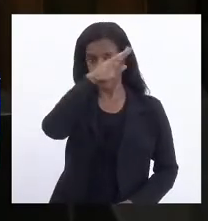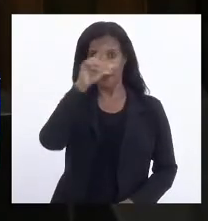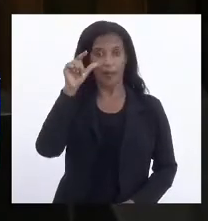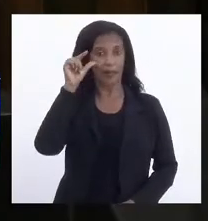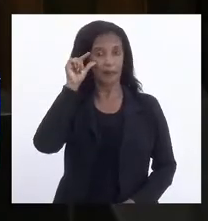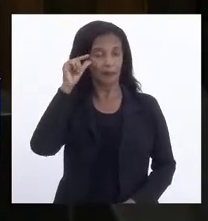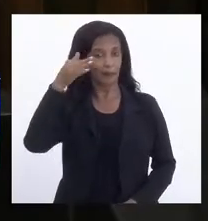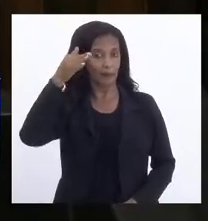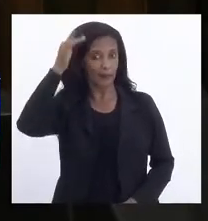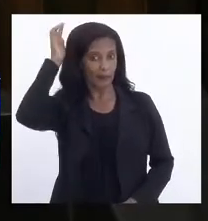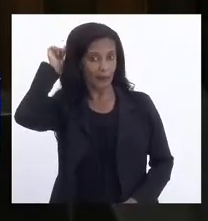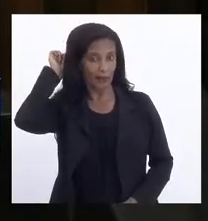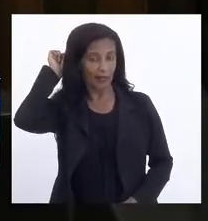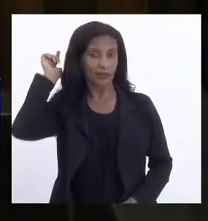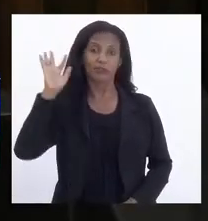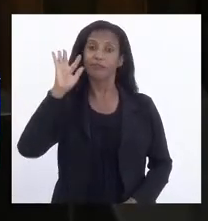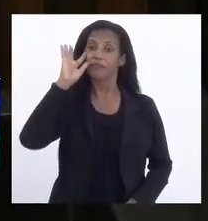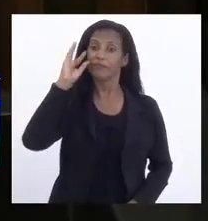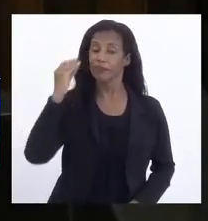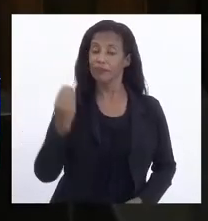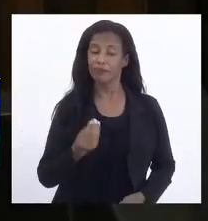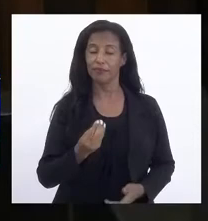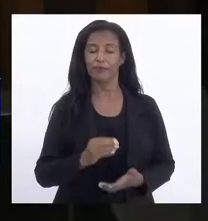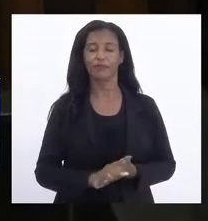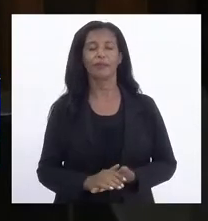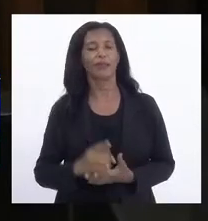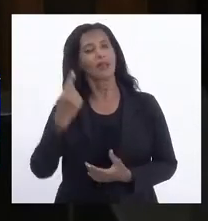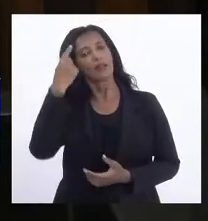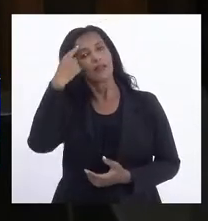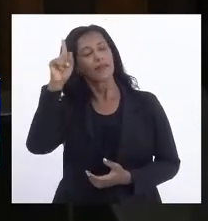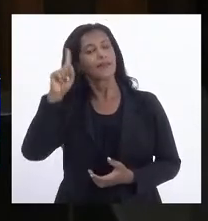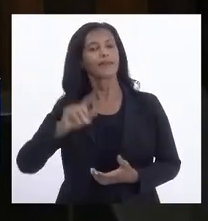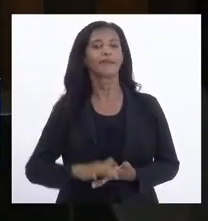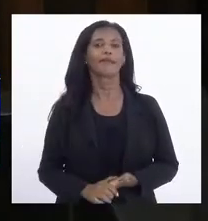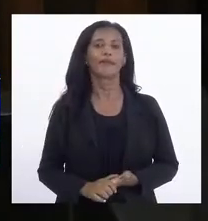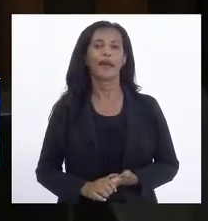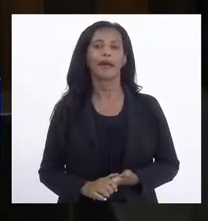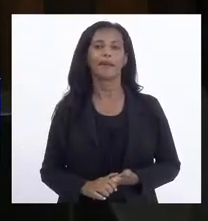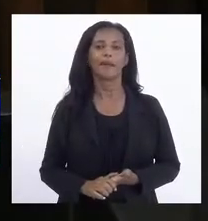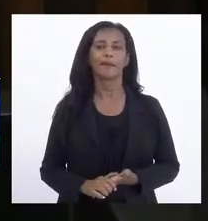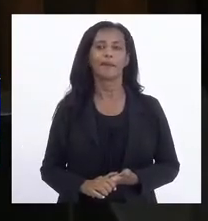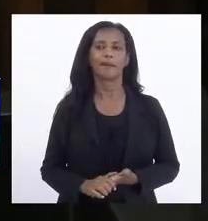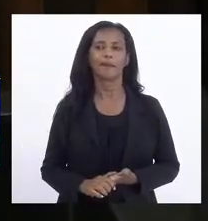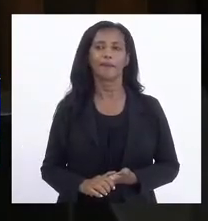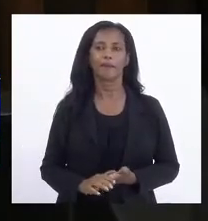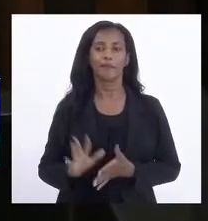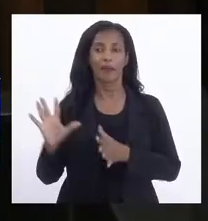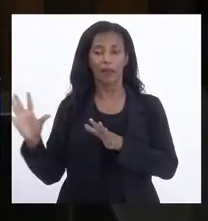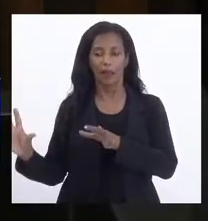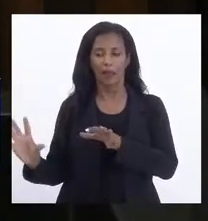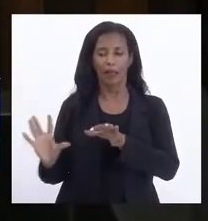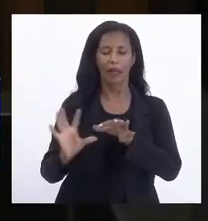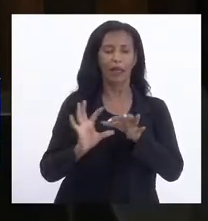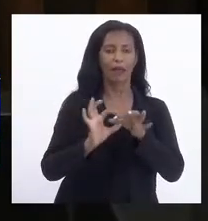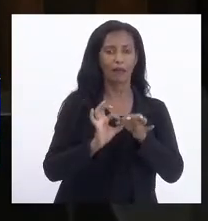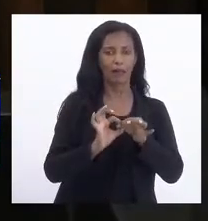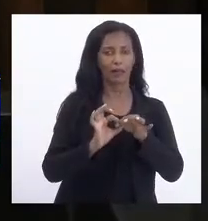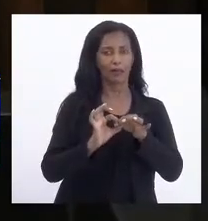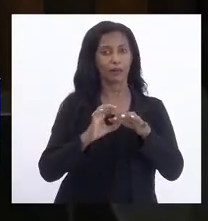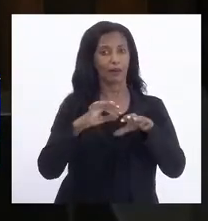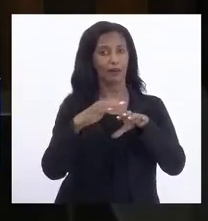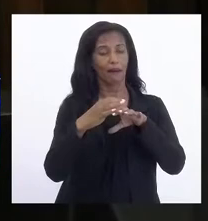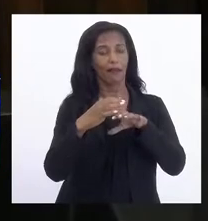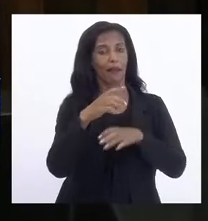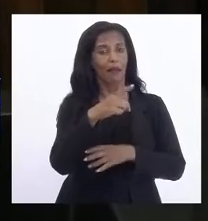Guedes, resolveram inventar, aliado ao presidente da Câmara,